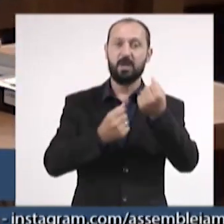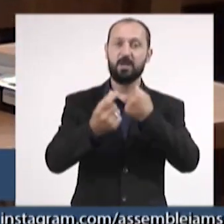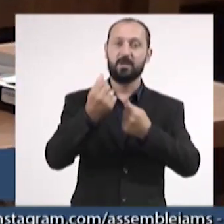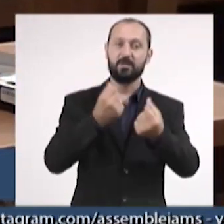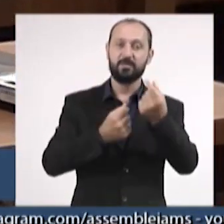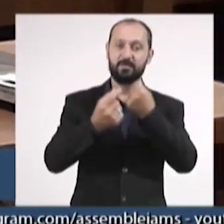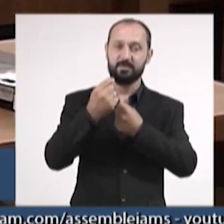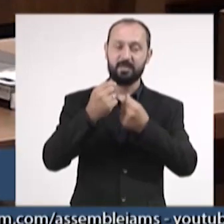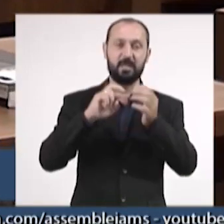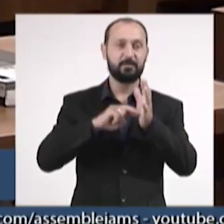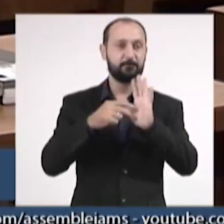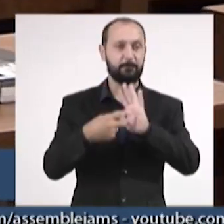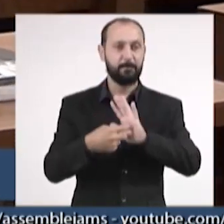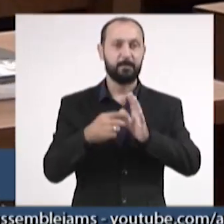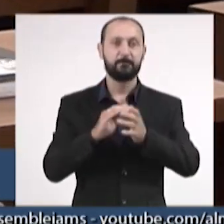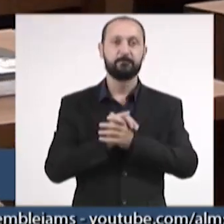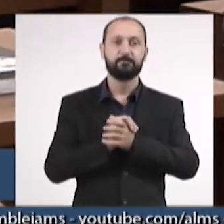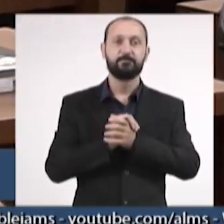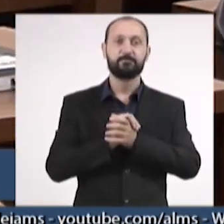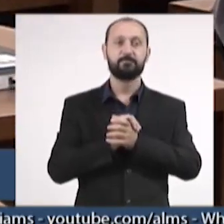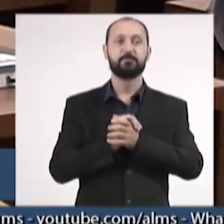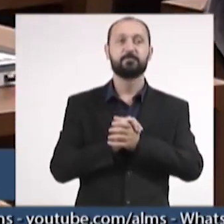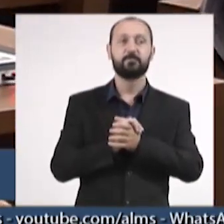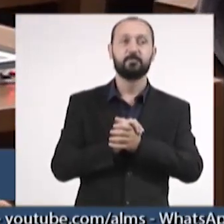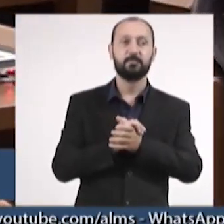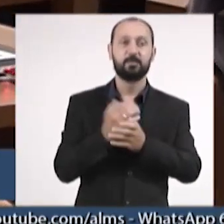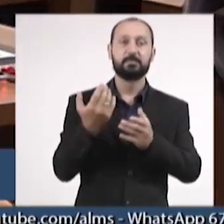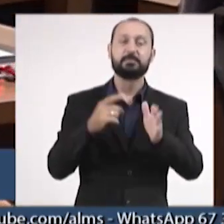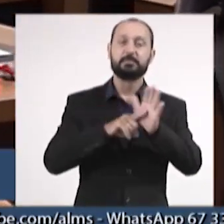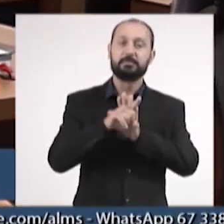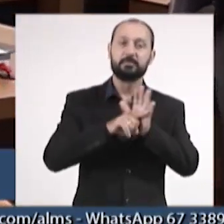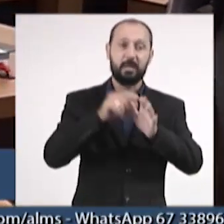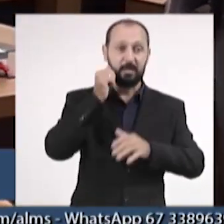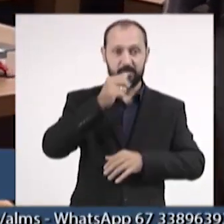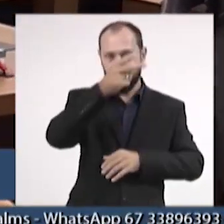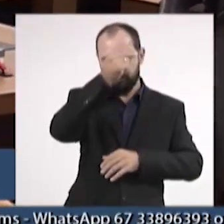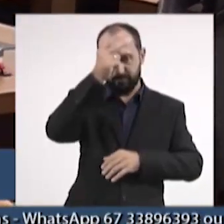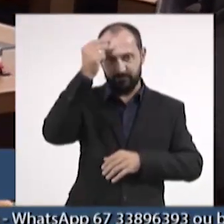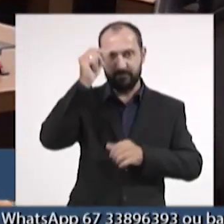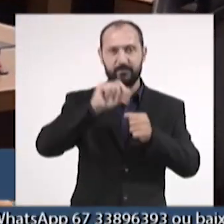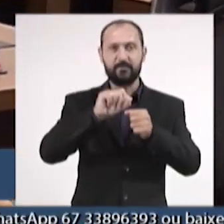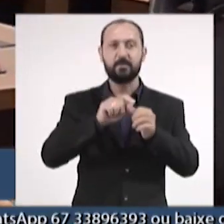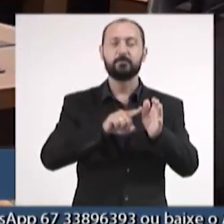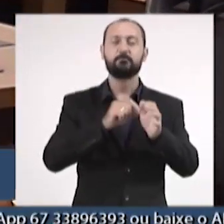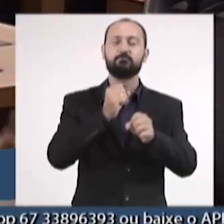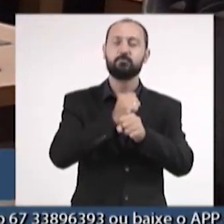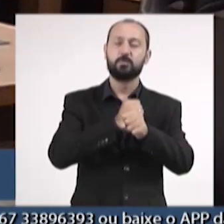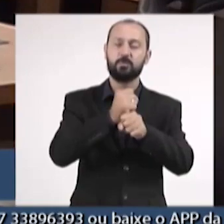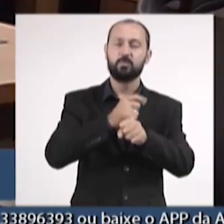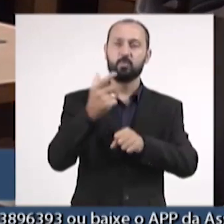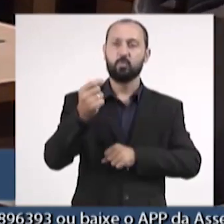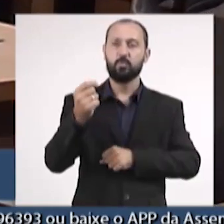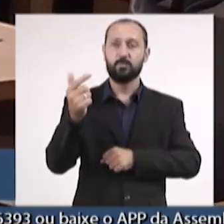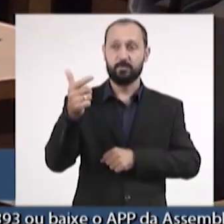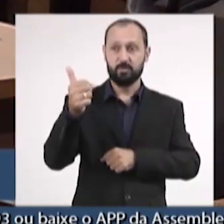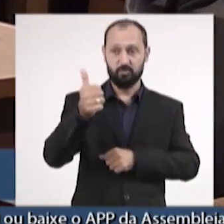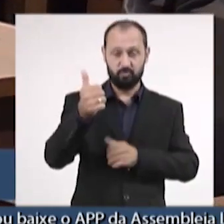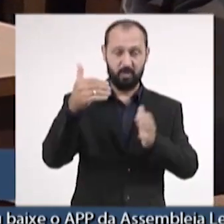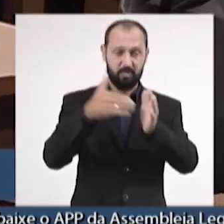econômica e simbólica. De acordo com o censo das prefeitas, realizado ao mandato de 2021 a